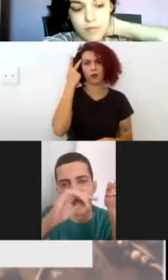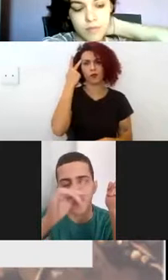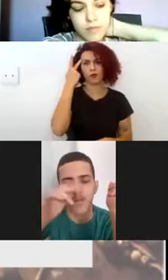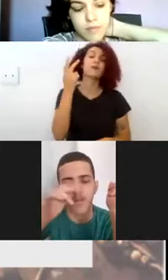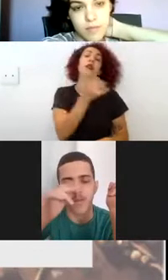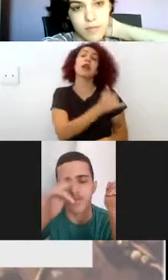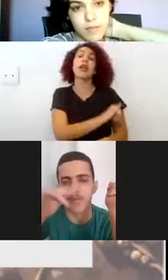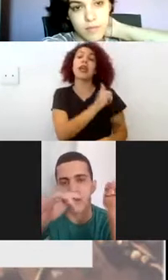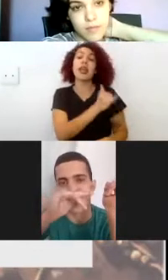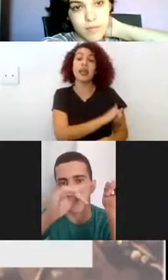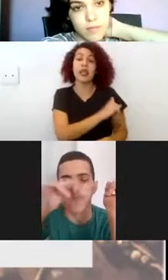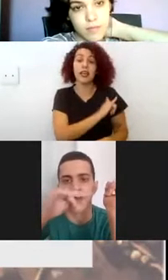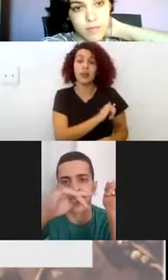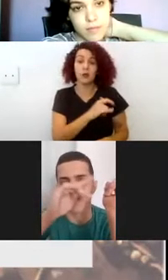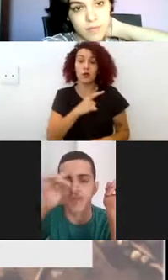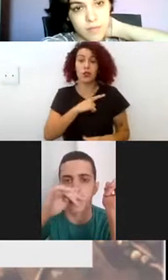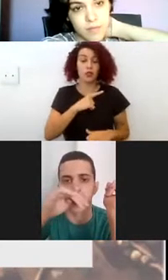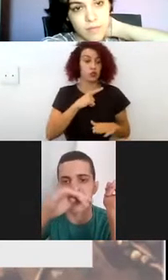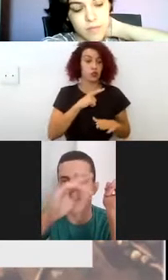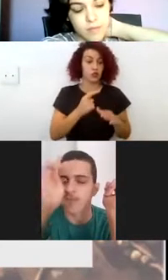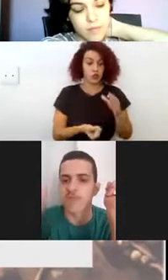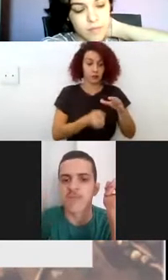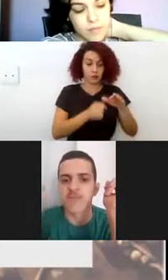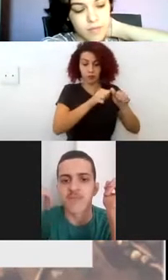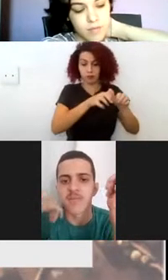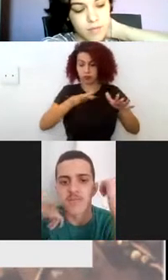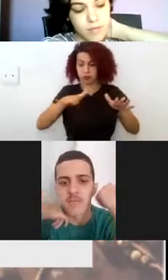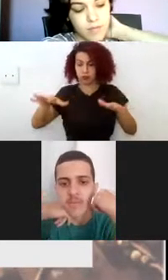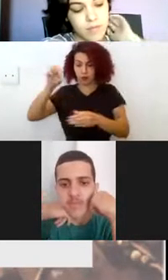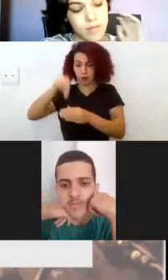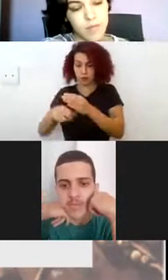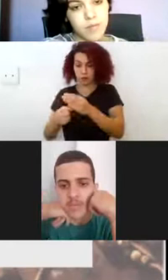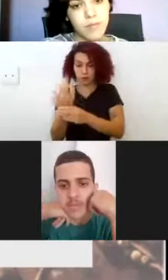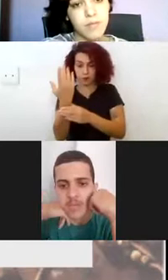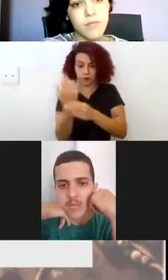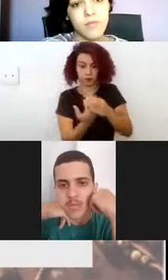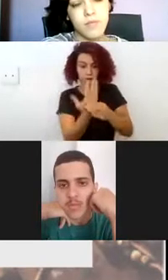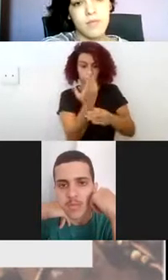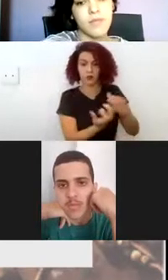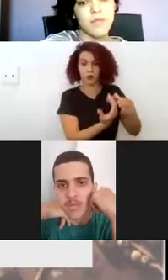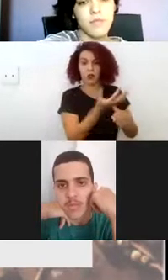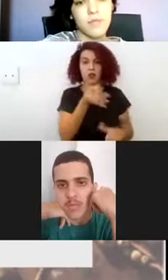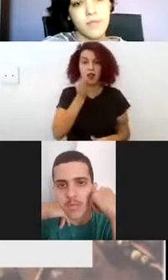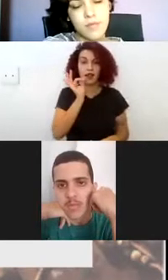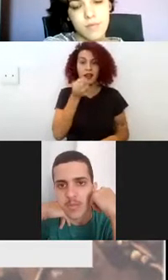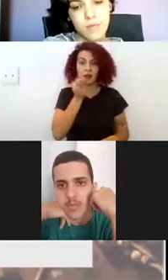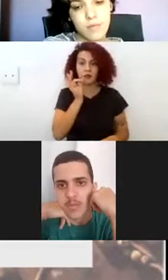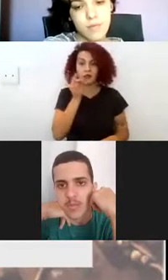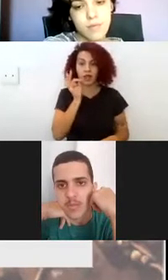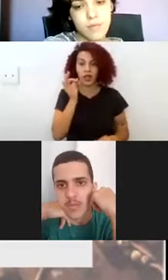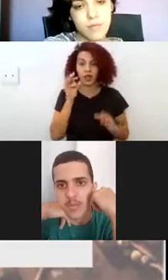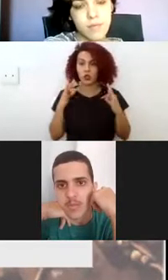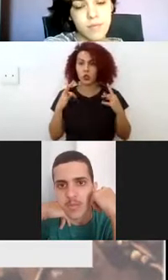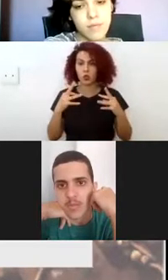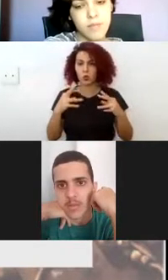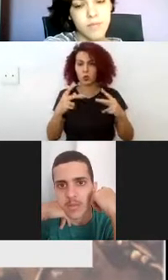Corcovado todinho era a plantação de café não sei se você sabe disso um todo era quando você ficar com ele foi replantado aquela Floresta